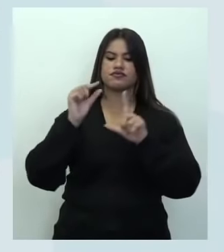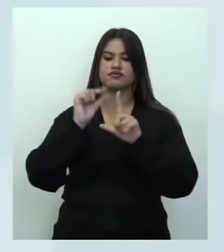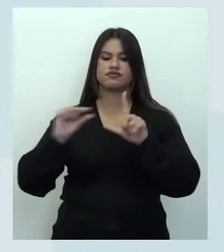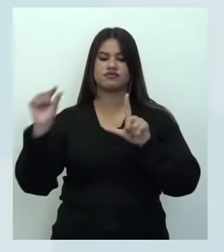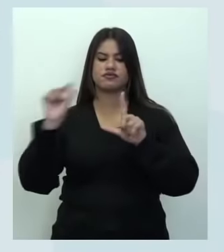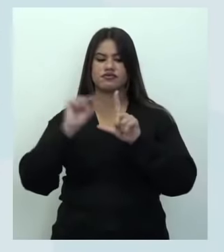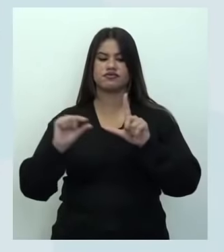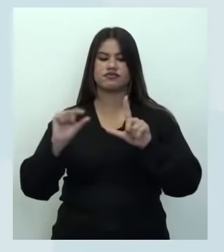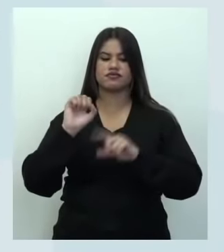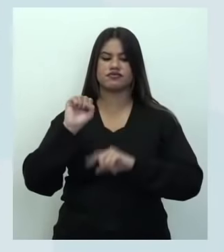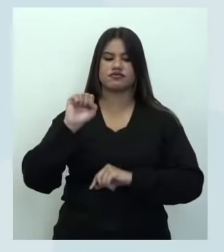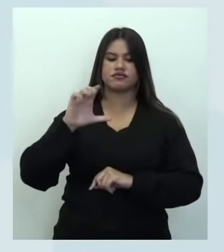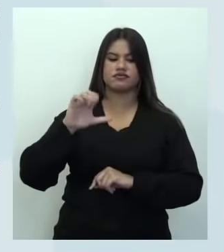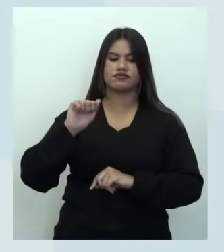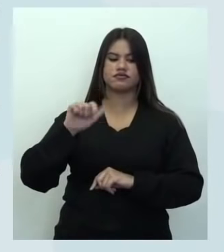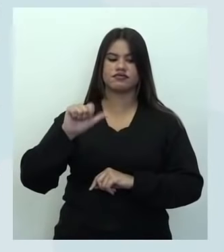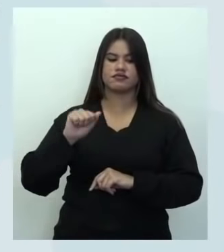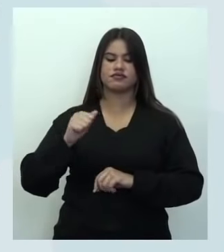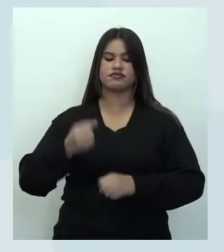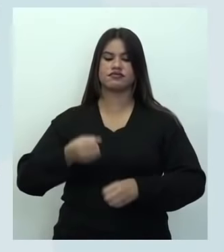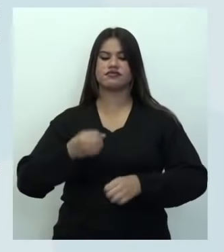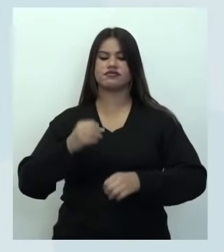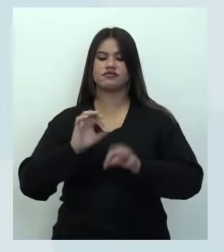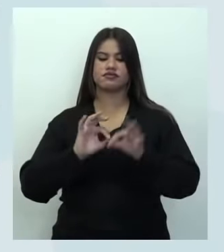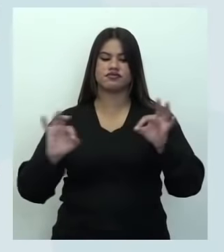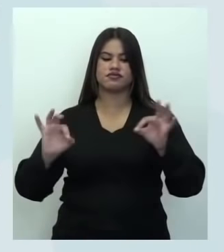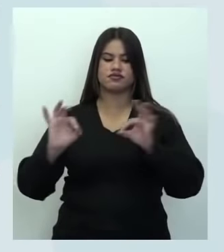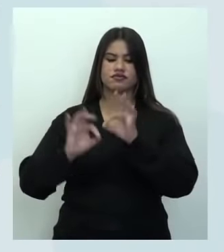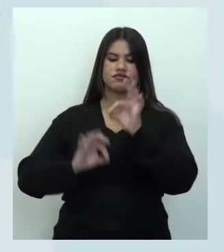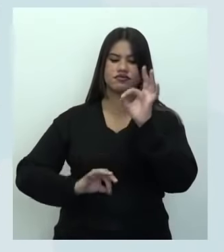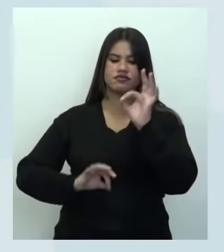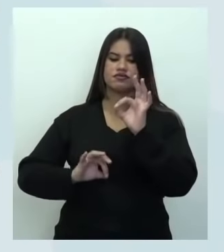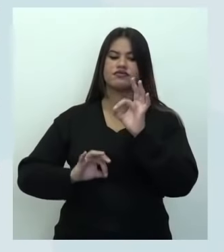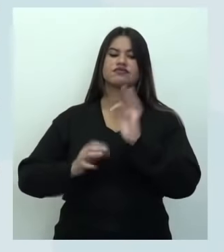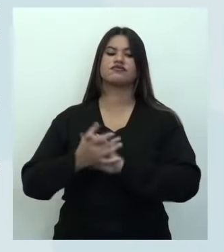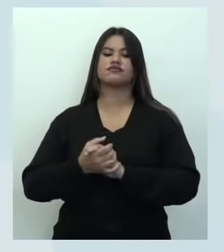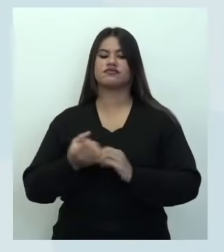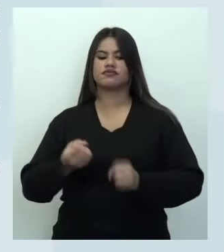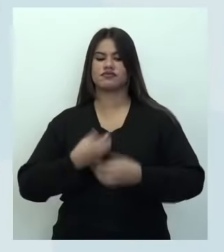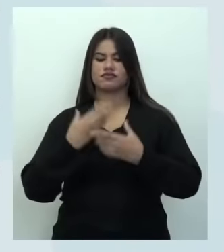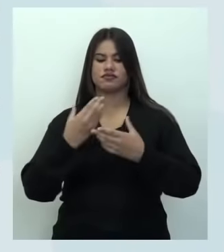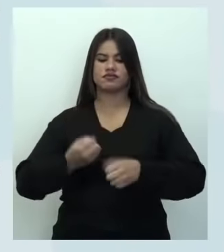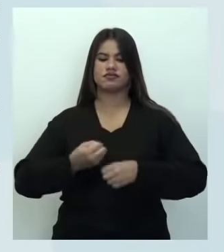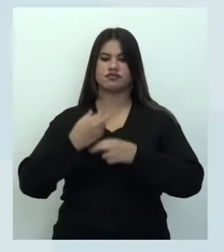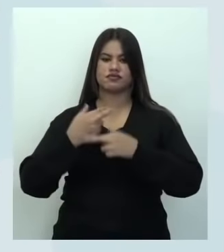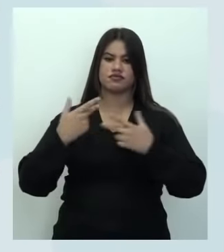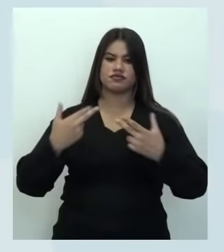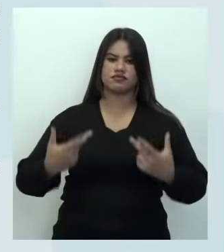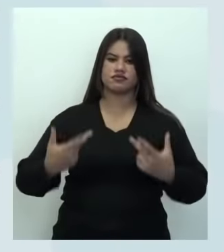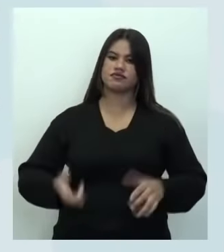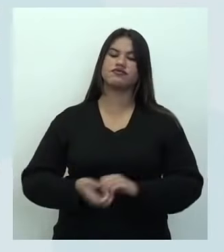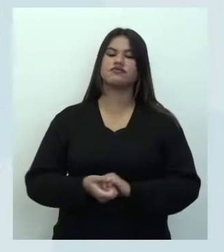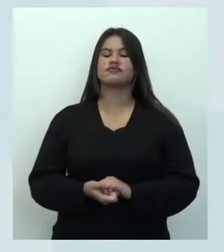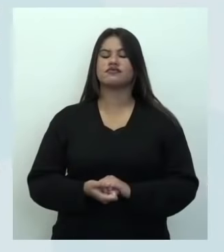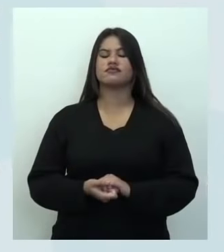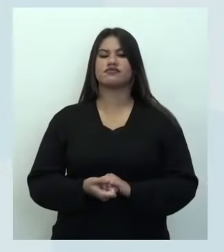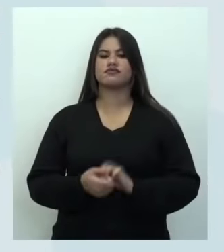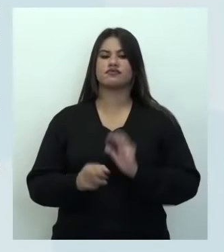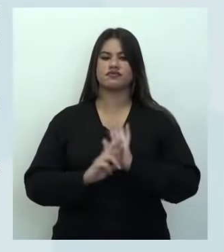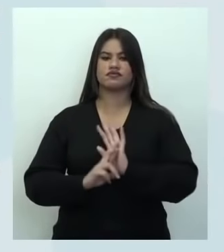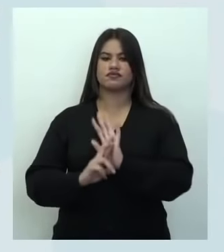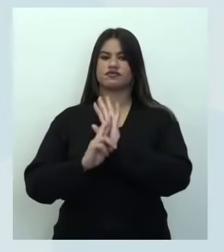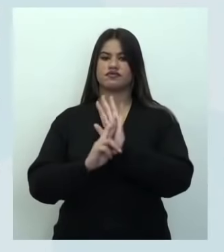orientação, projeção, sistema de coordenadas, fontes de informação, entre outros, em diferentes